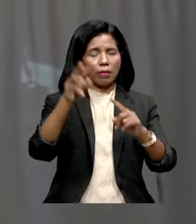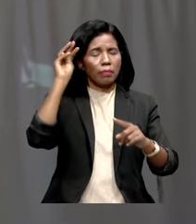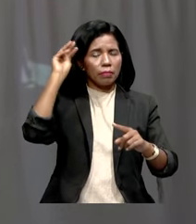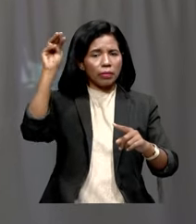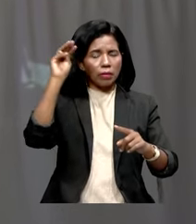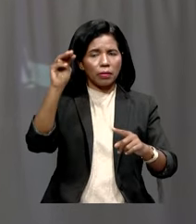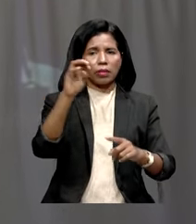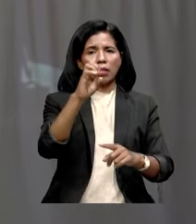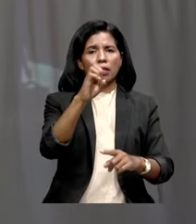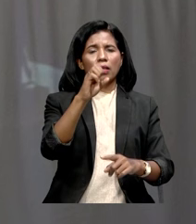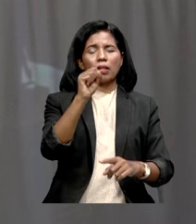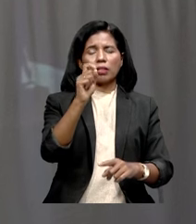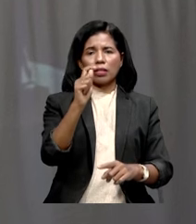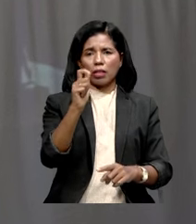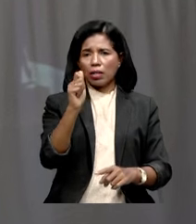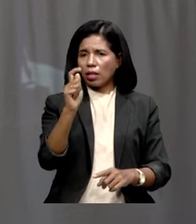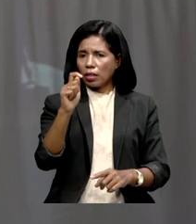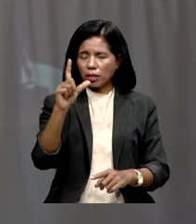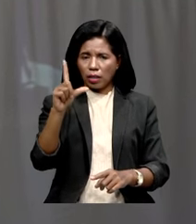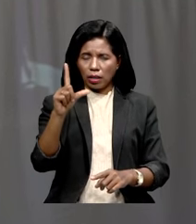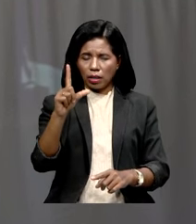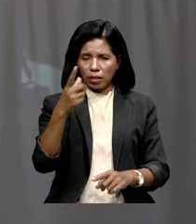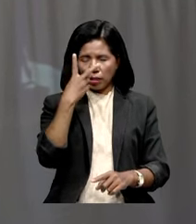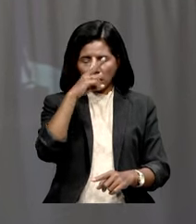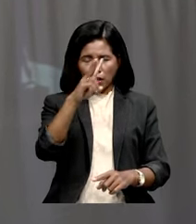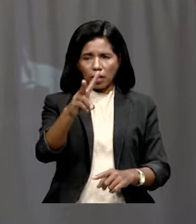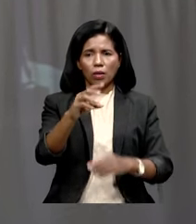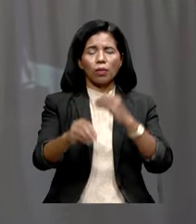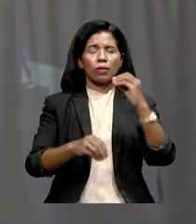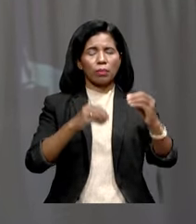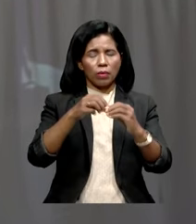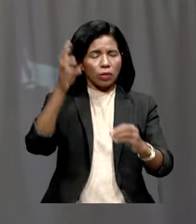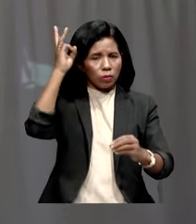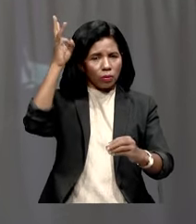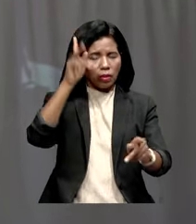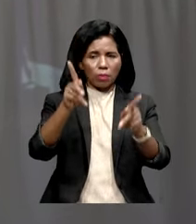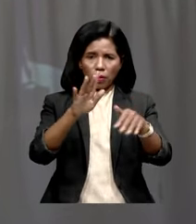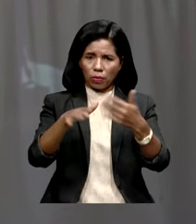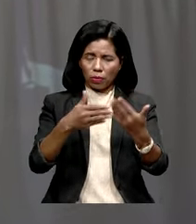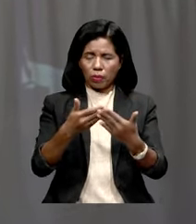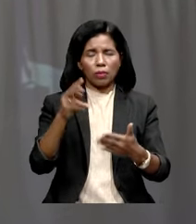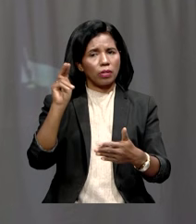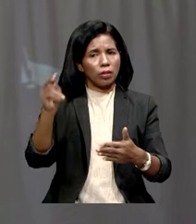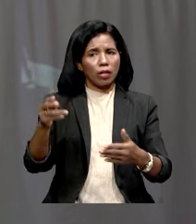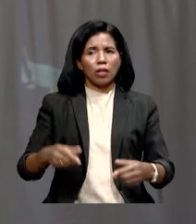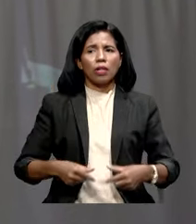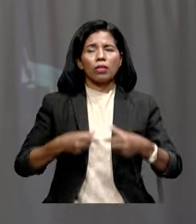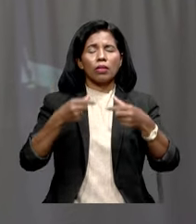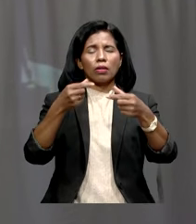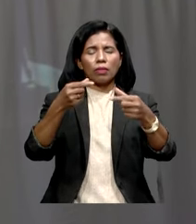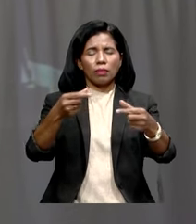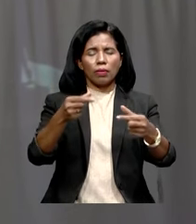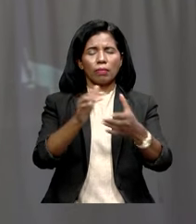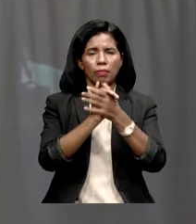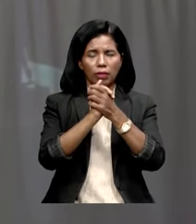educação estatal kata ke relação no relaciona ho preocupação comunidade sernian ato fo honra no glória be itenia